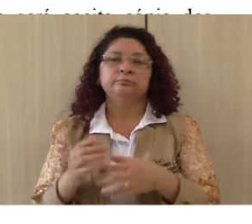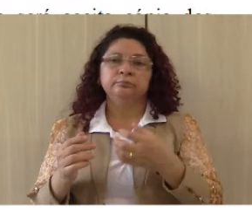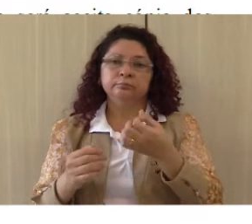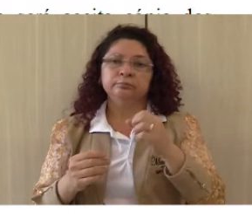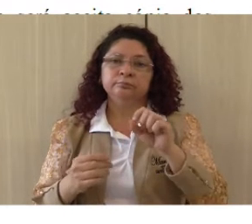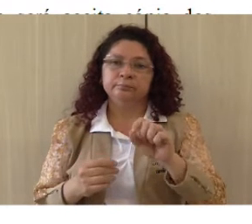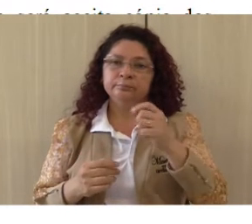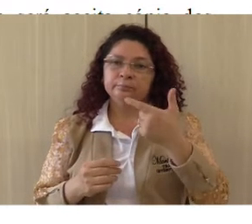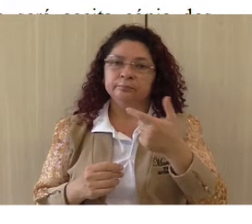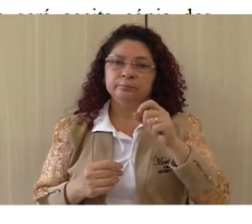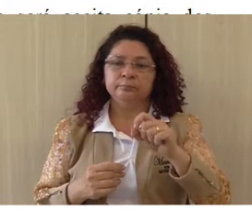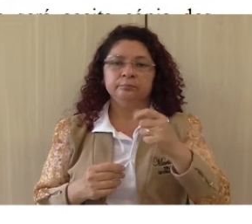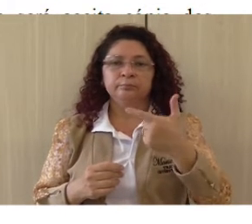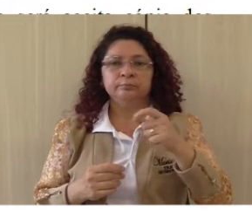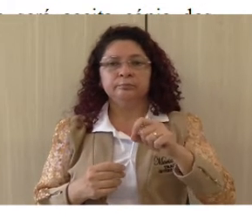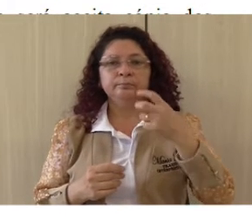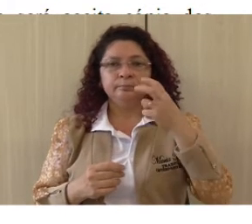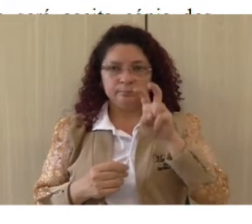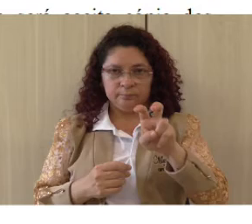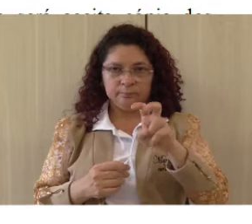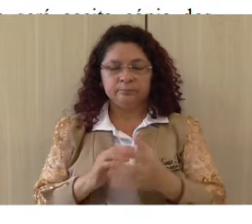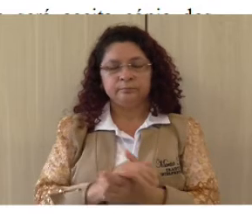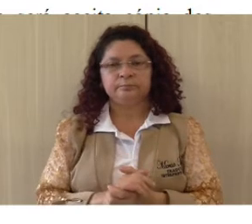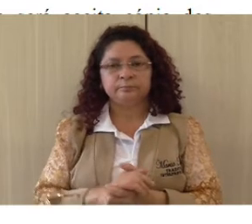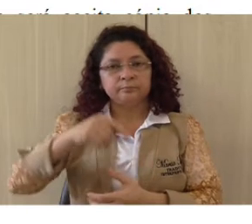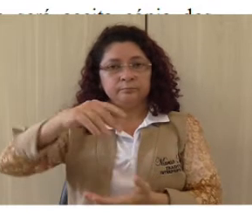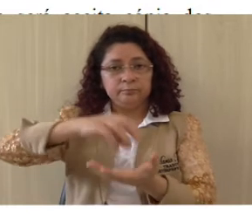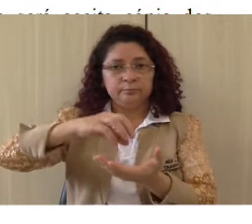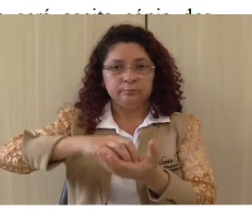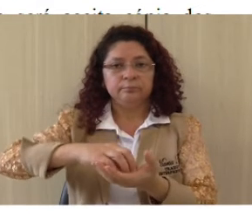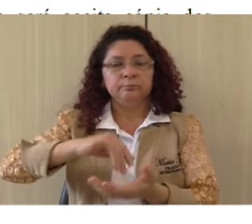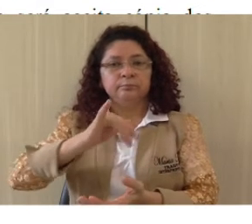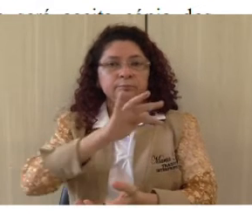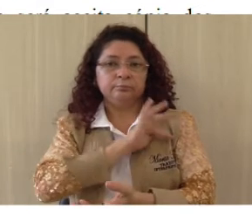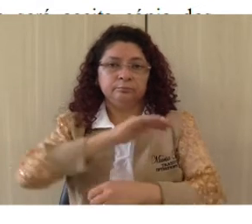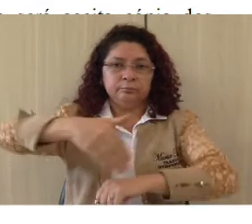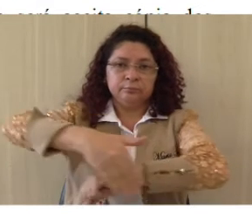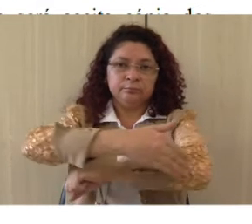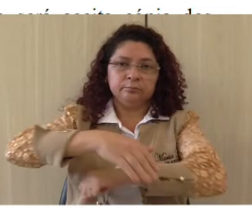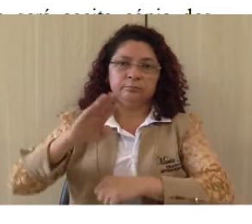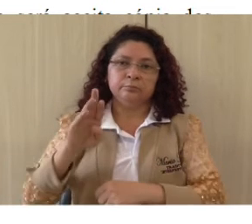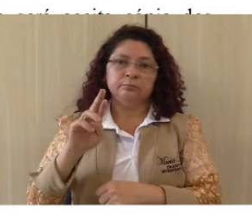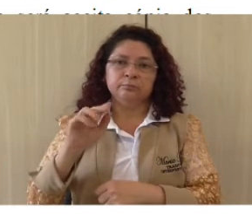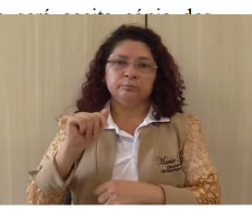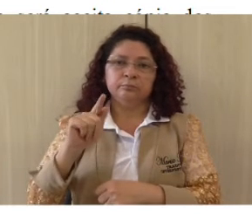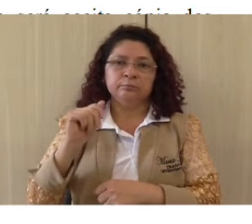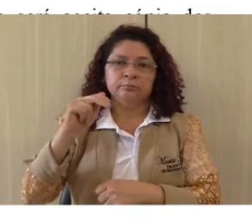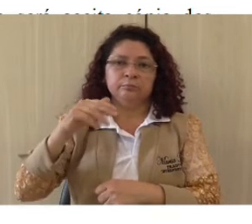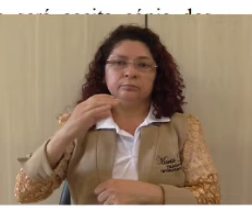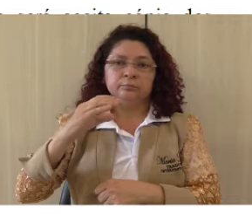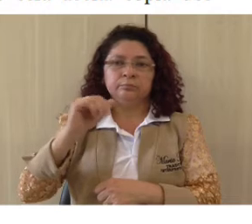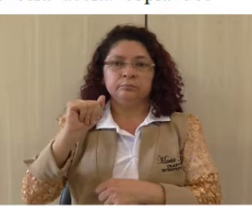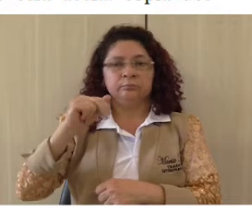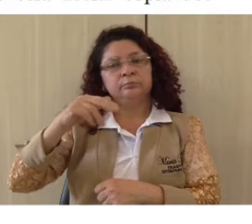6.2.2.5. A segunda fase será realizada no IFPA Campus Bragança, localizado na Rua dos Bragançanos, sem número, bairro Vila